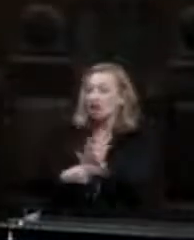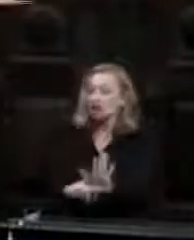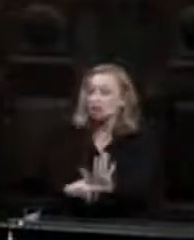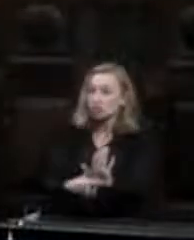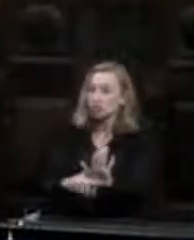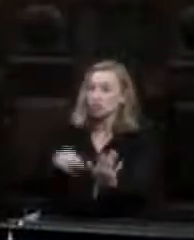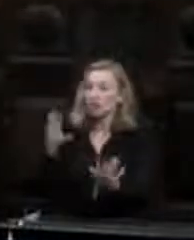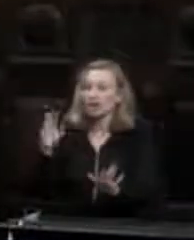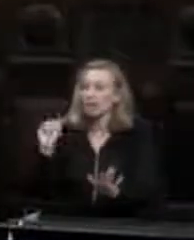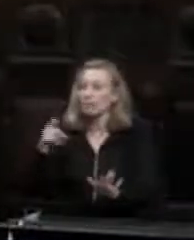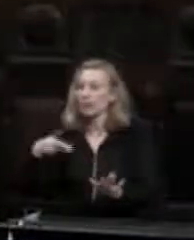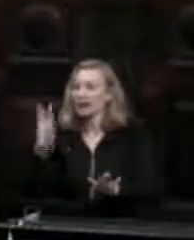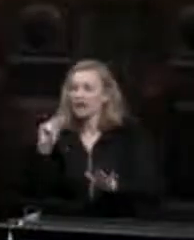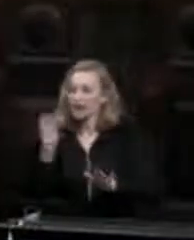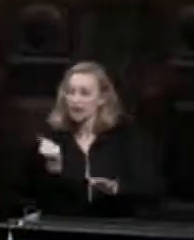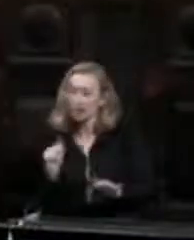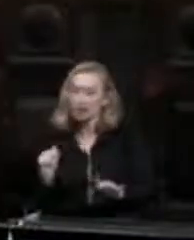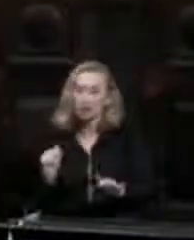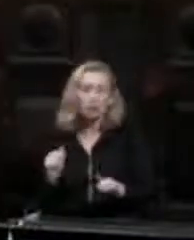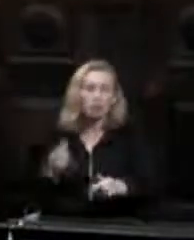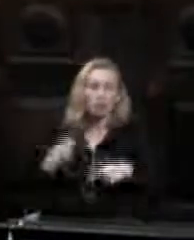Isso é imoralidade.